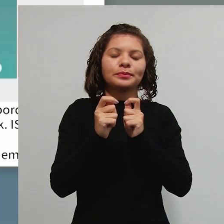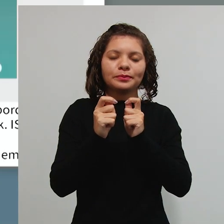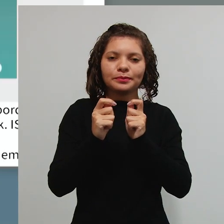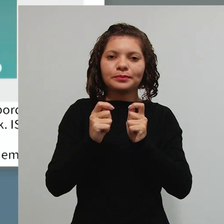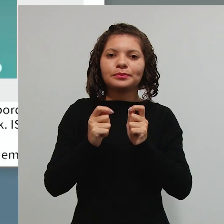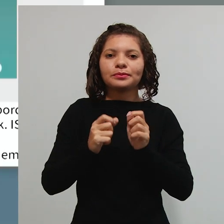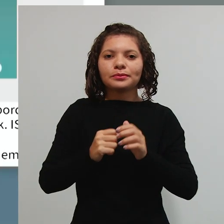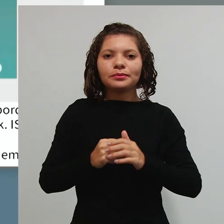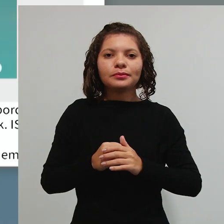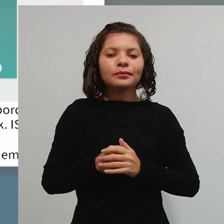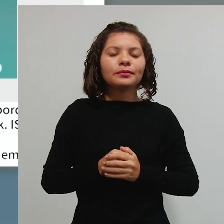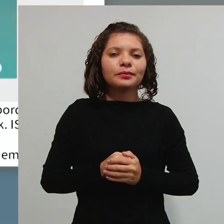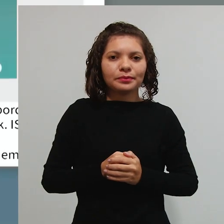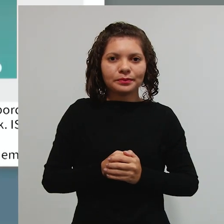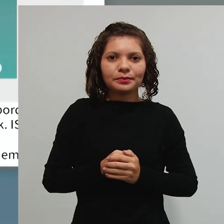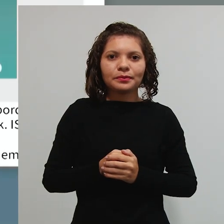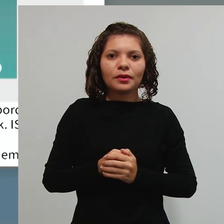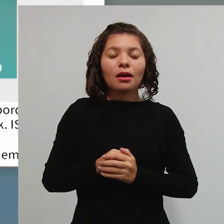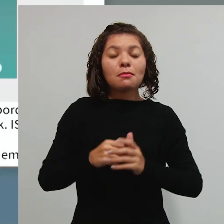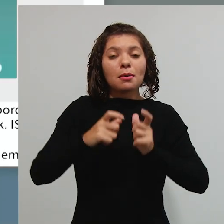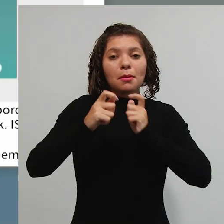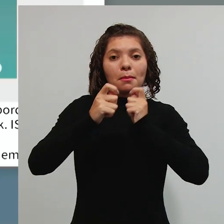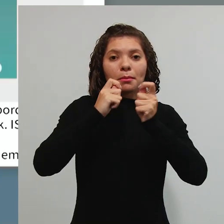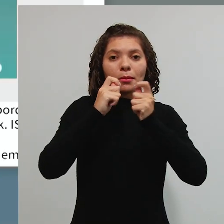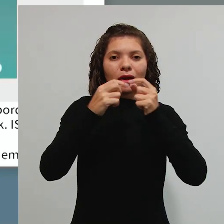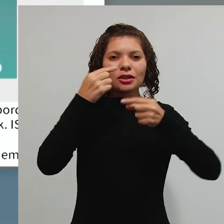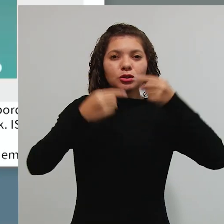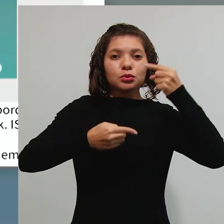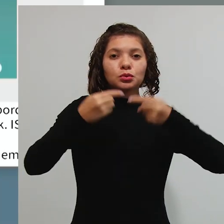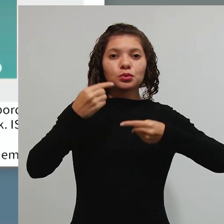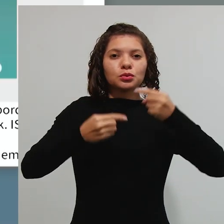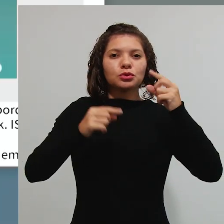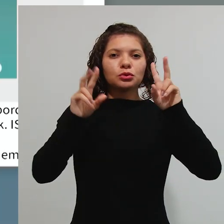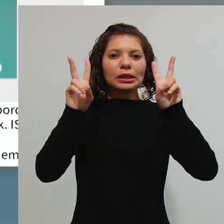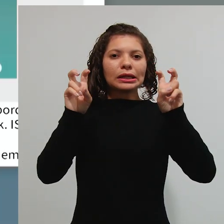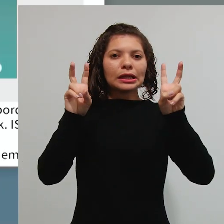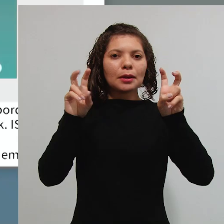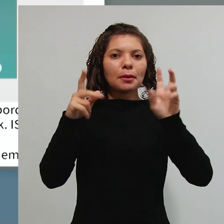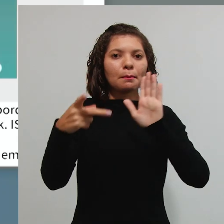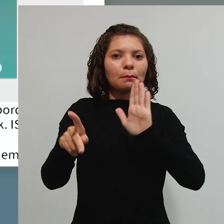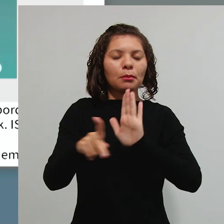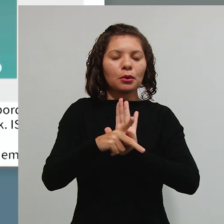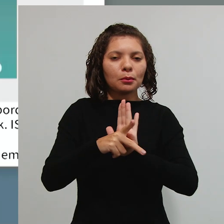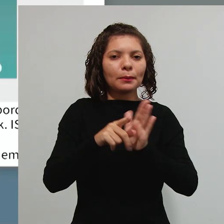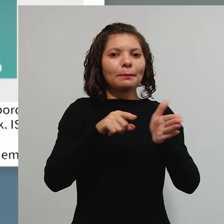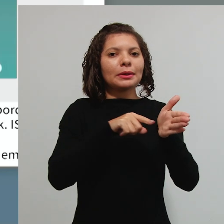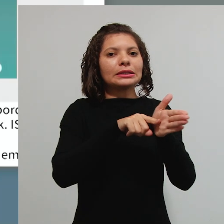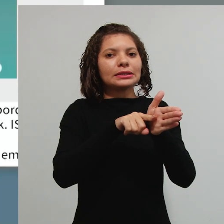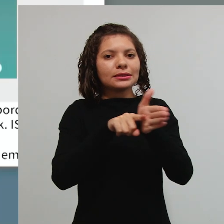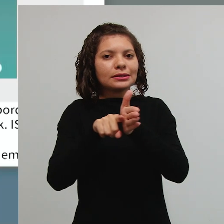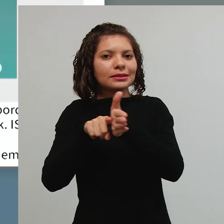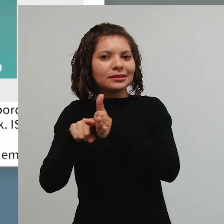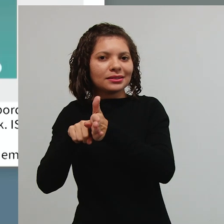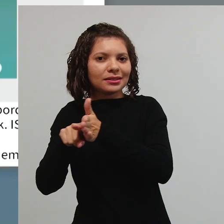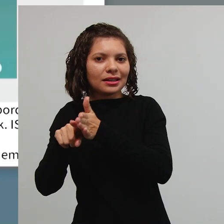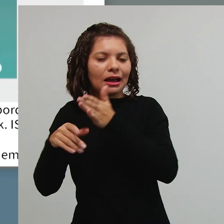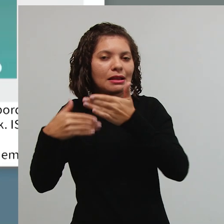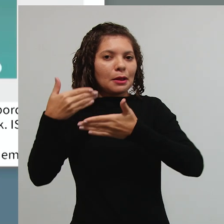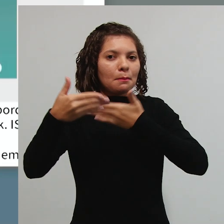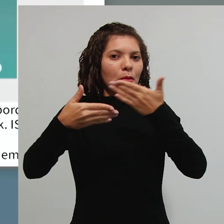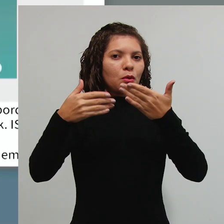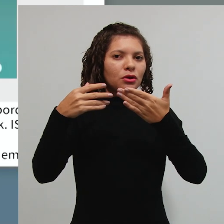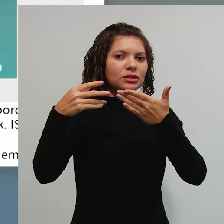tipos de entrevista em que se discute um tema de interesse para a pesquisa, evidentemente, produzindo assim uma visão